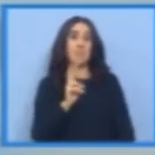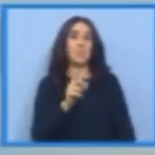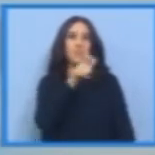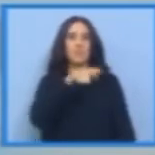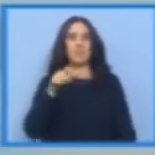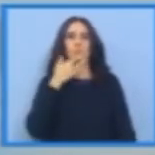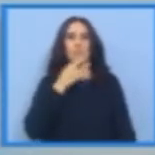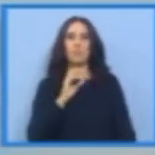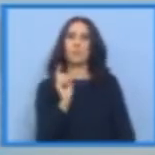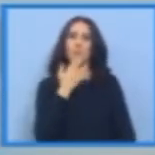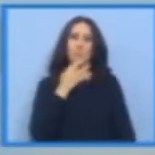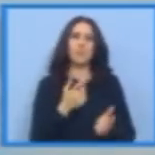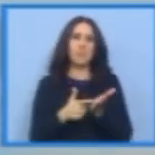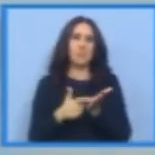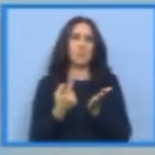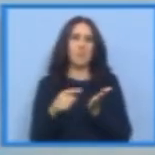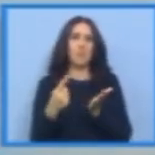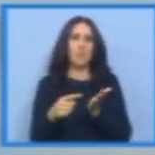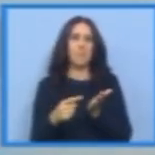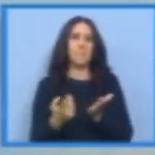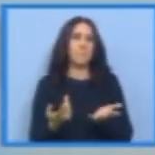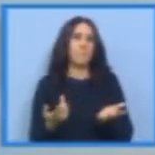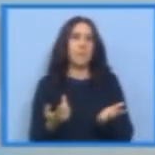as pessoas, porque todos somos necessários.